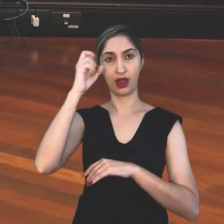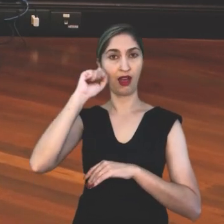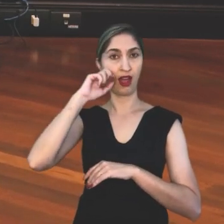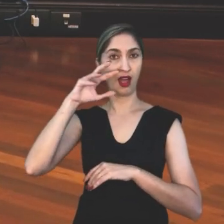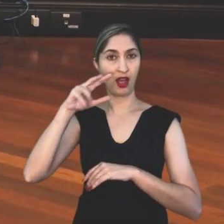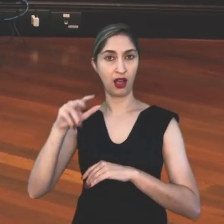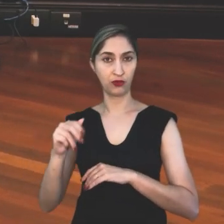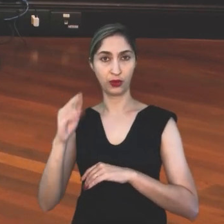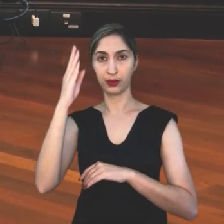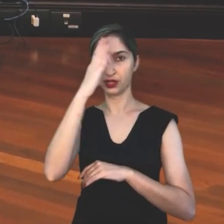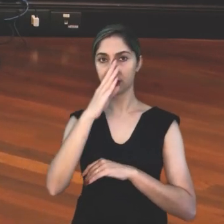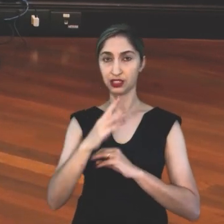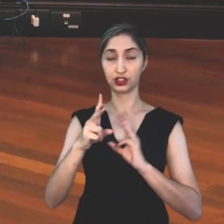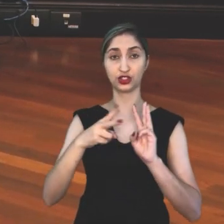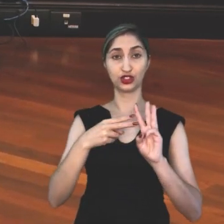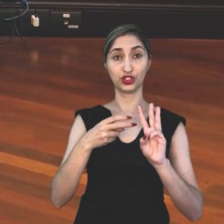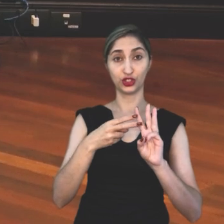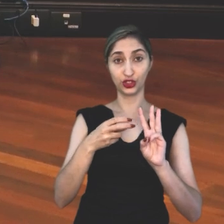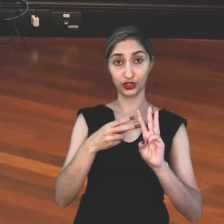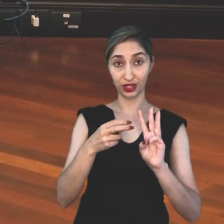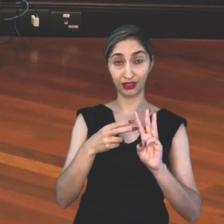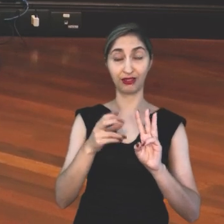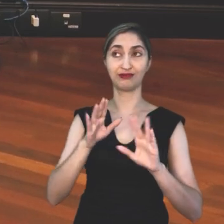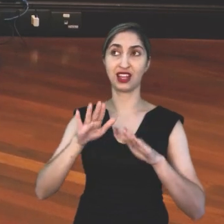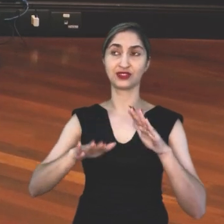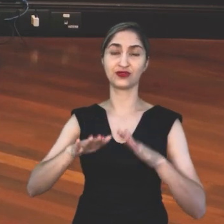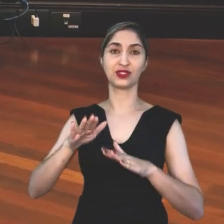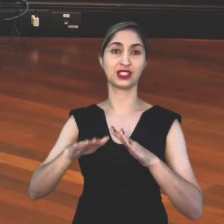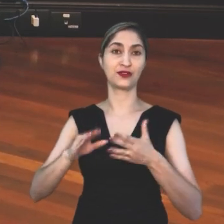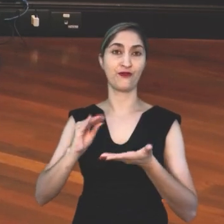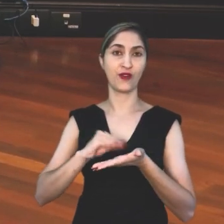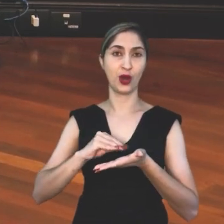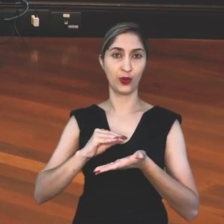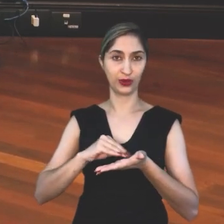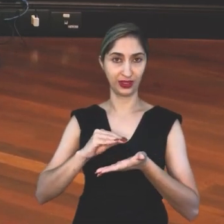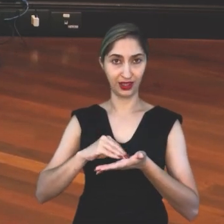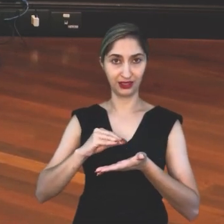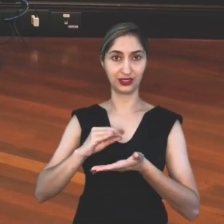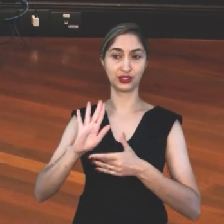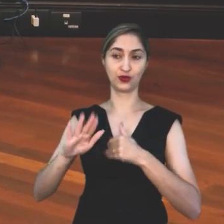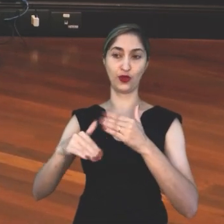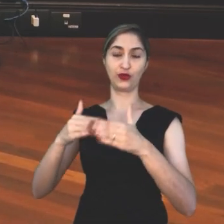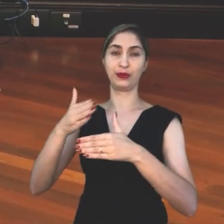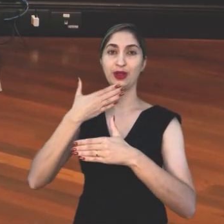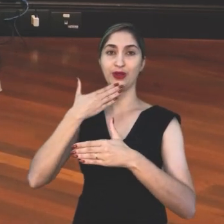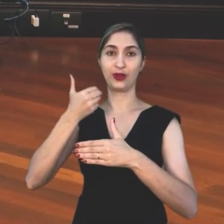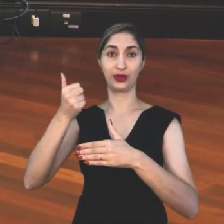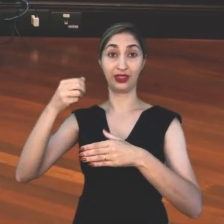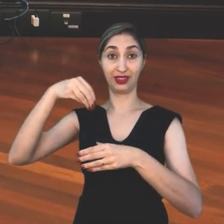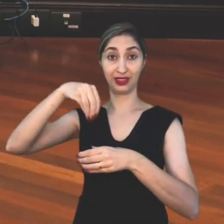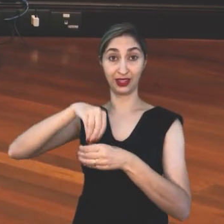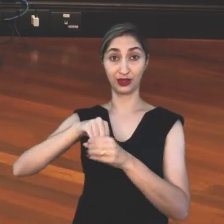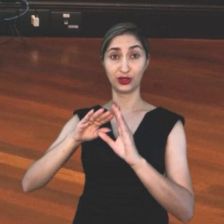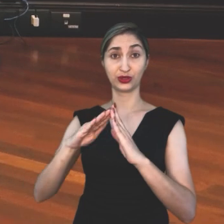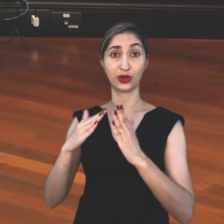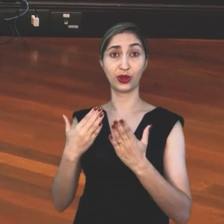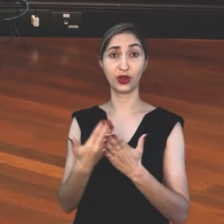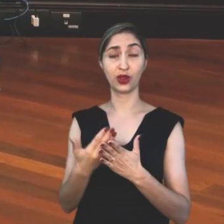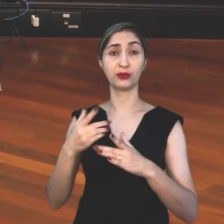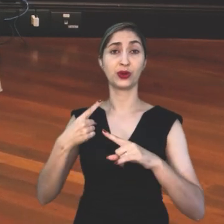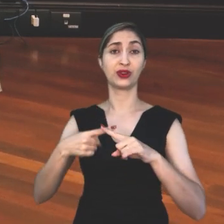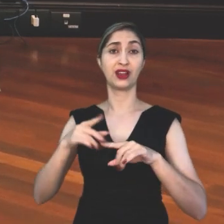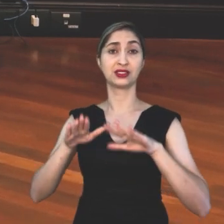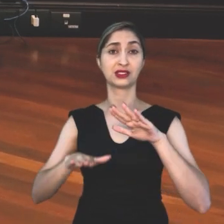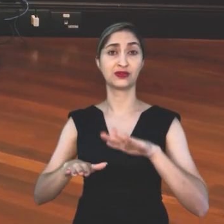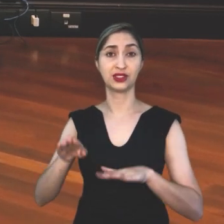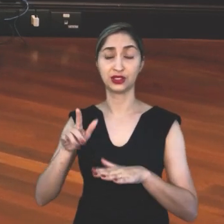indígena é obrigatório, só que nem sempre acontece nas escolas. E não acontece, talvez nem é por falta de vontade da escola, mas às